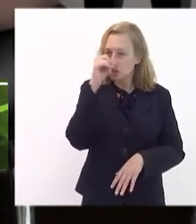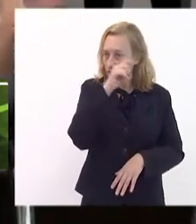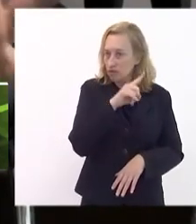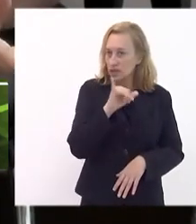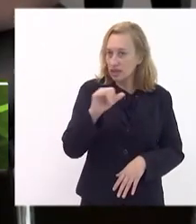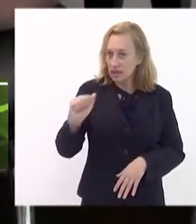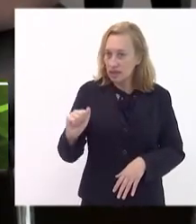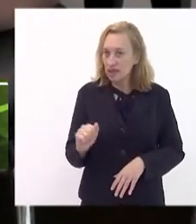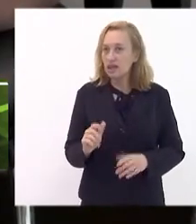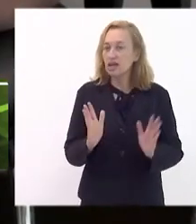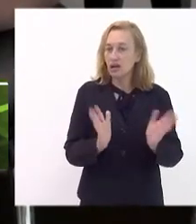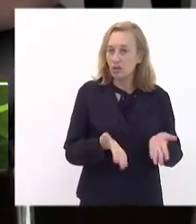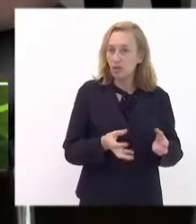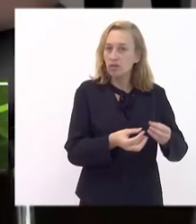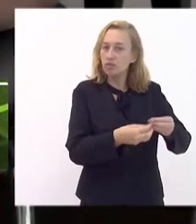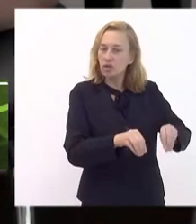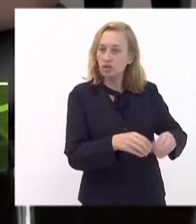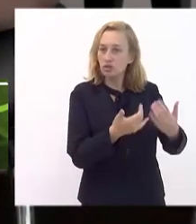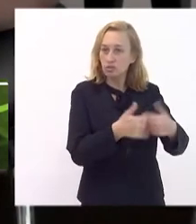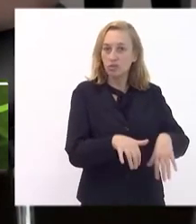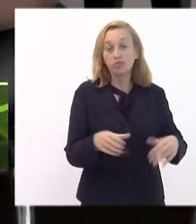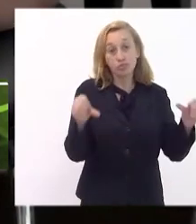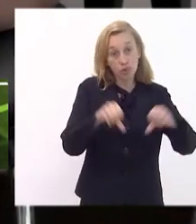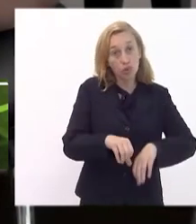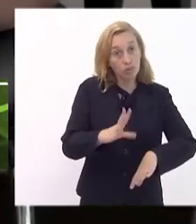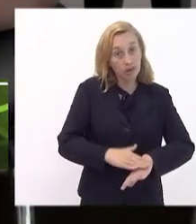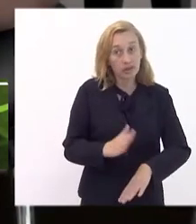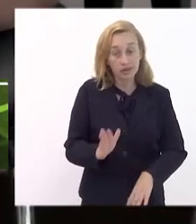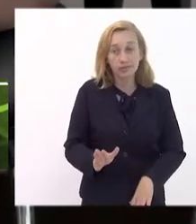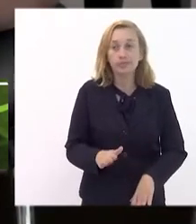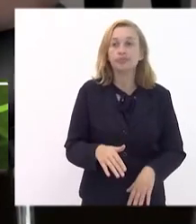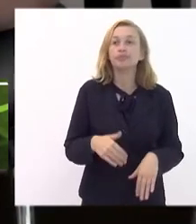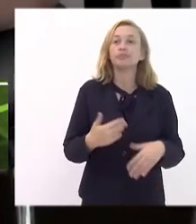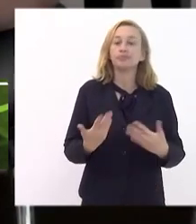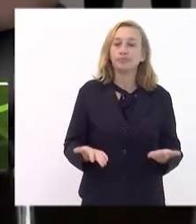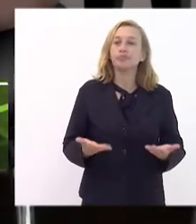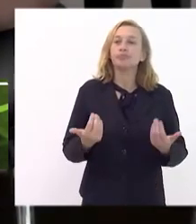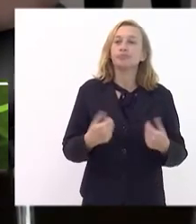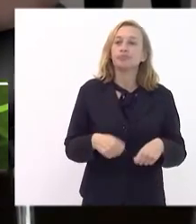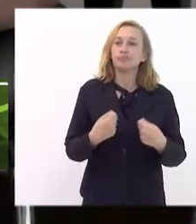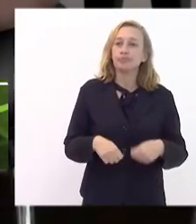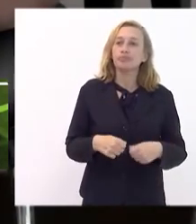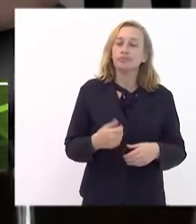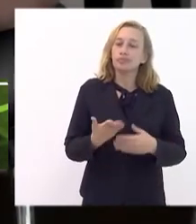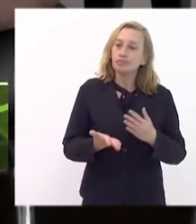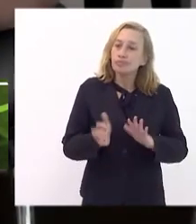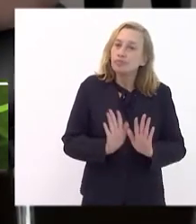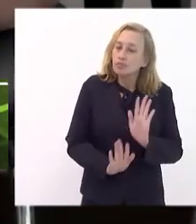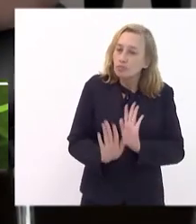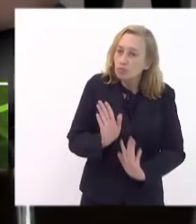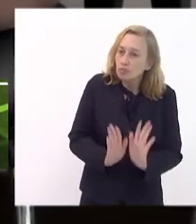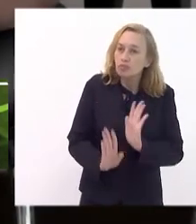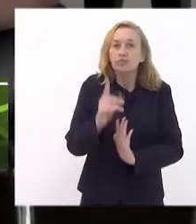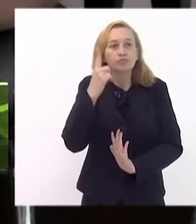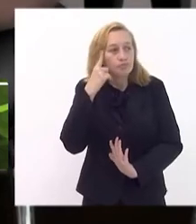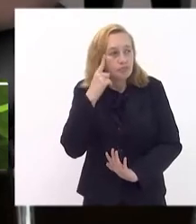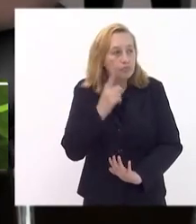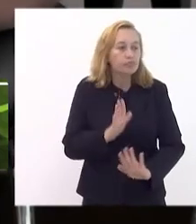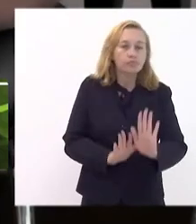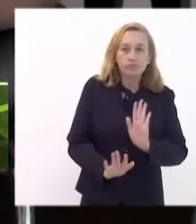e com essa tragédia piorou, né? Então a gente precisa fazer ele com muita cautela, pensar nele com muita